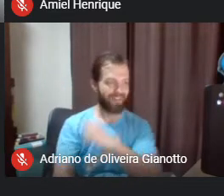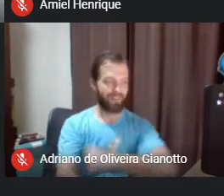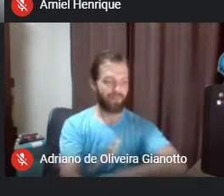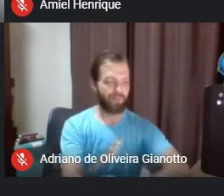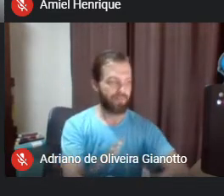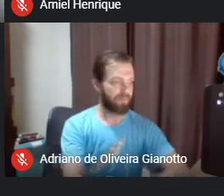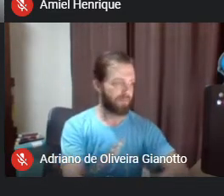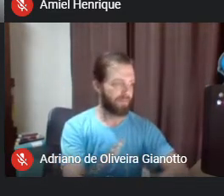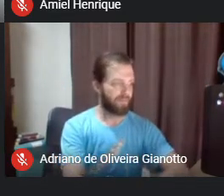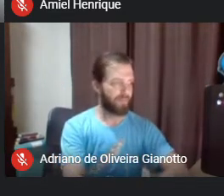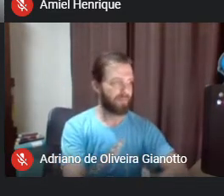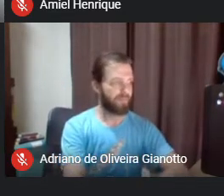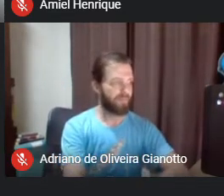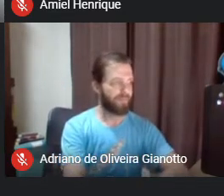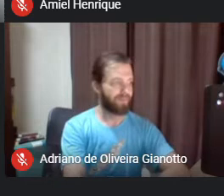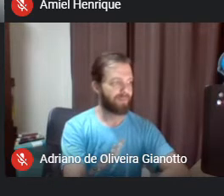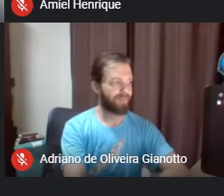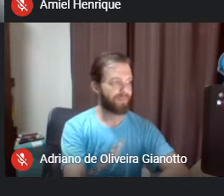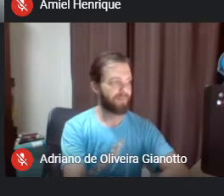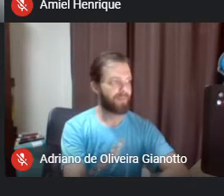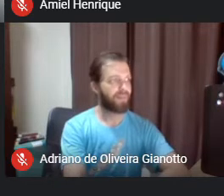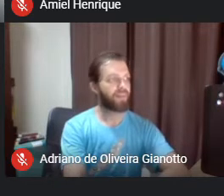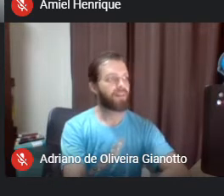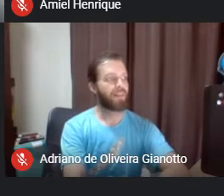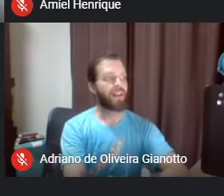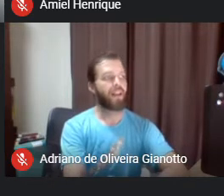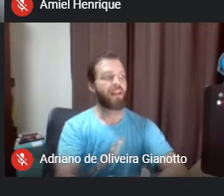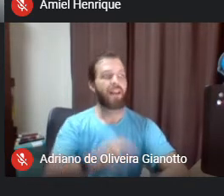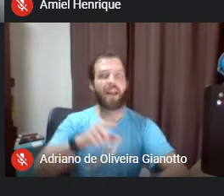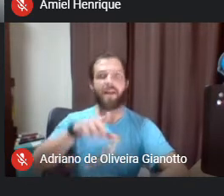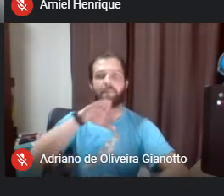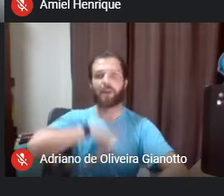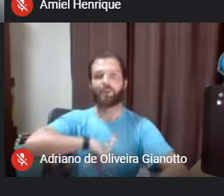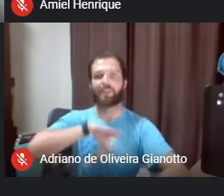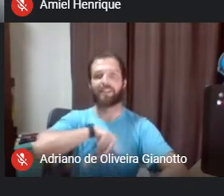língua de sinais francesa.